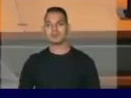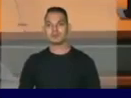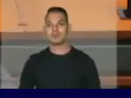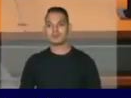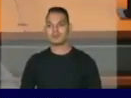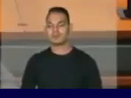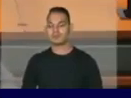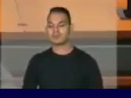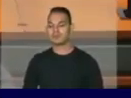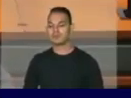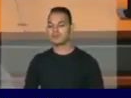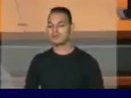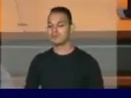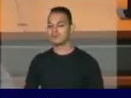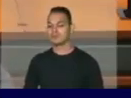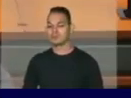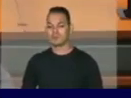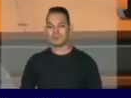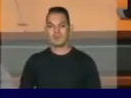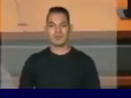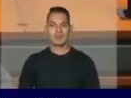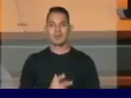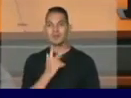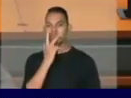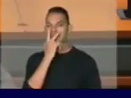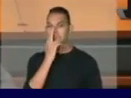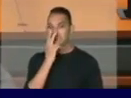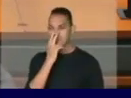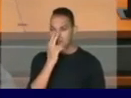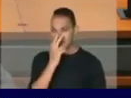É lobo em pele de cordeiro.